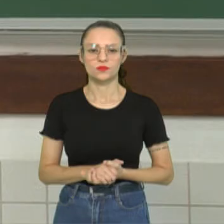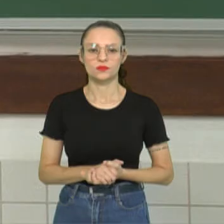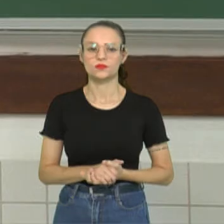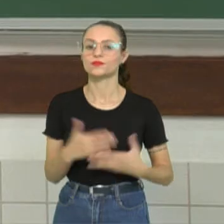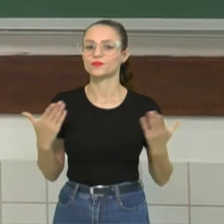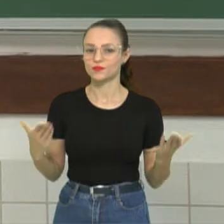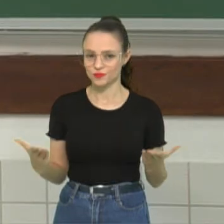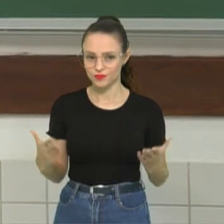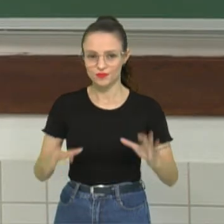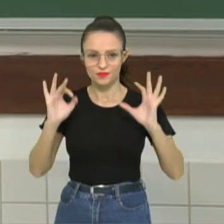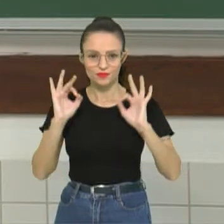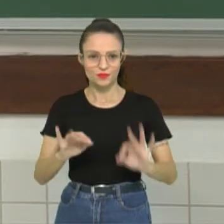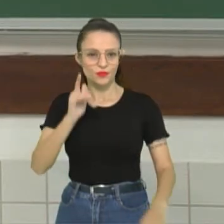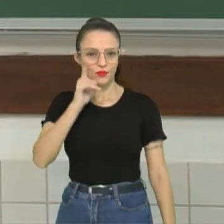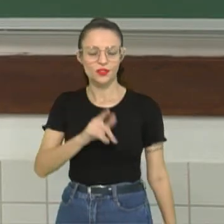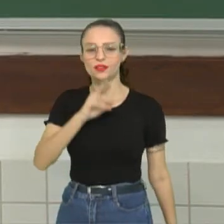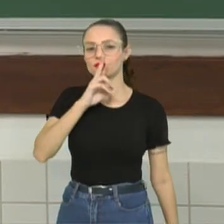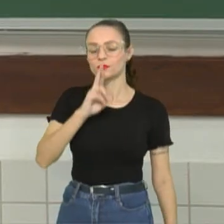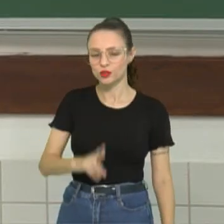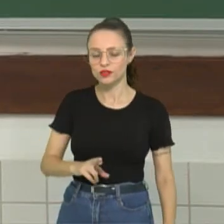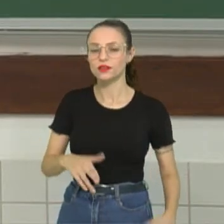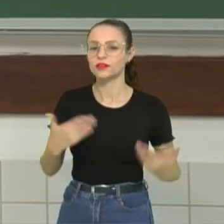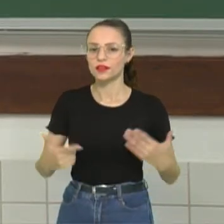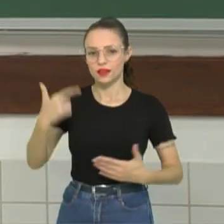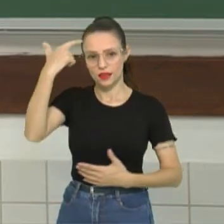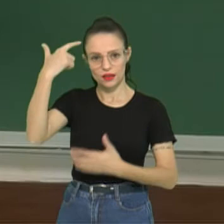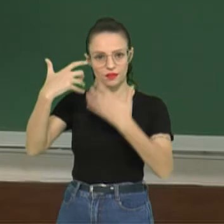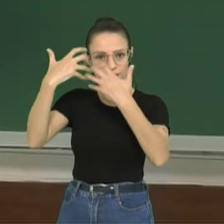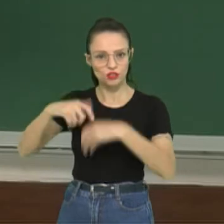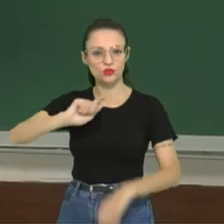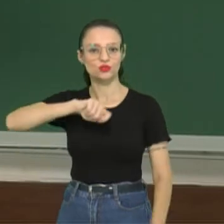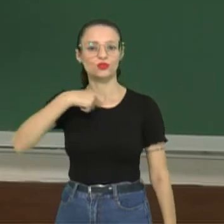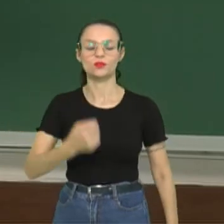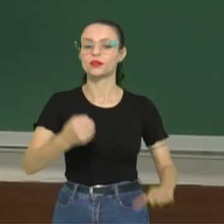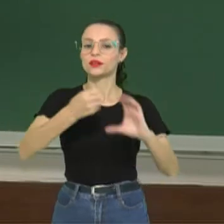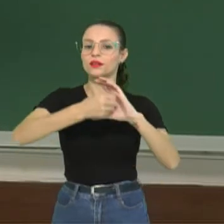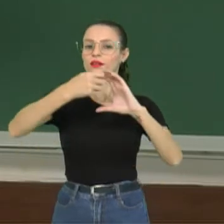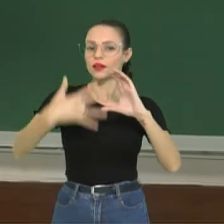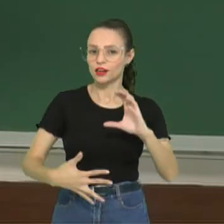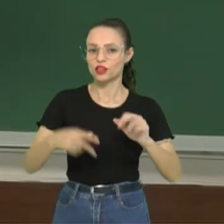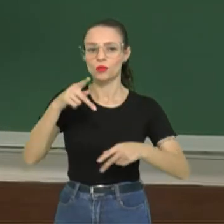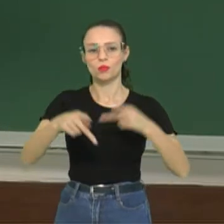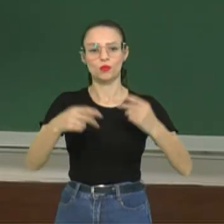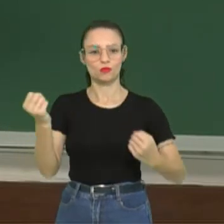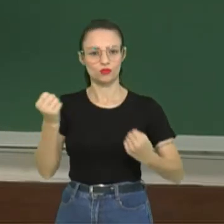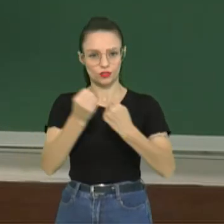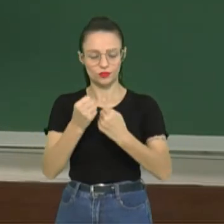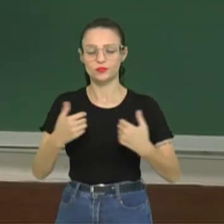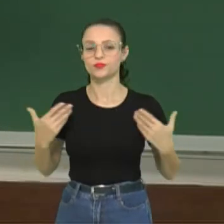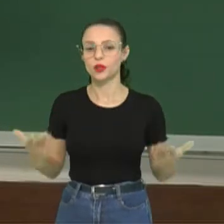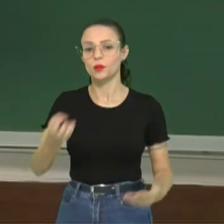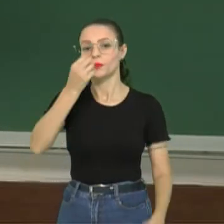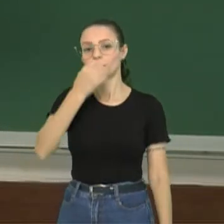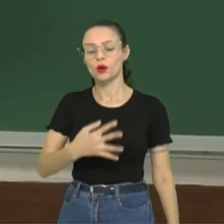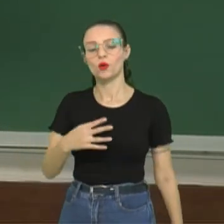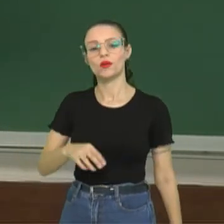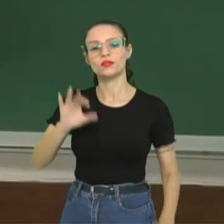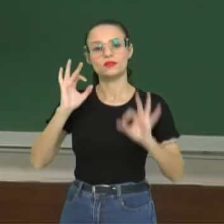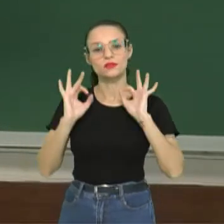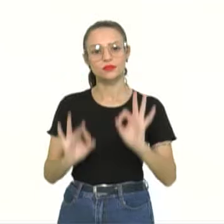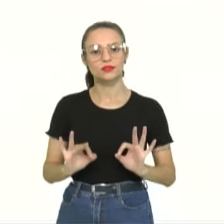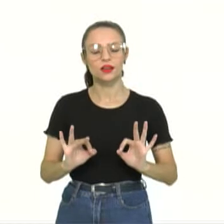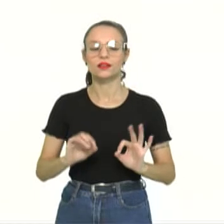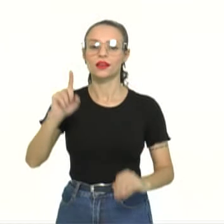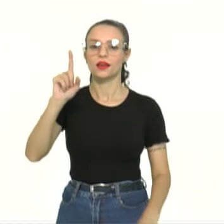e aí deu certo conseguiram responder refletiram sobre as características do populismo bom Aqui é a alternativa